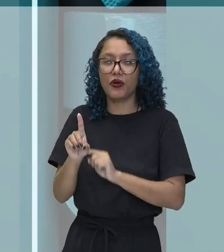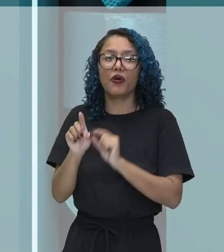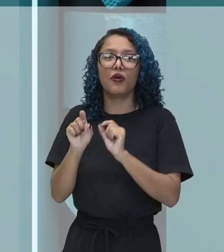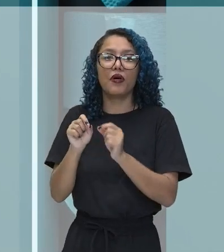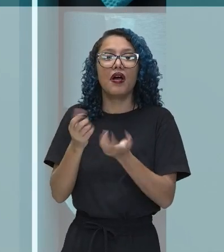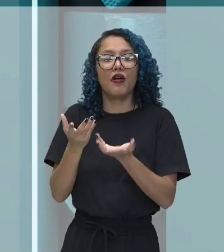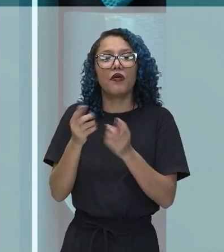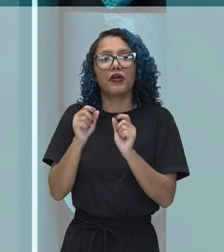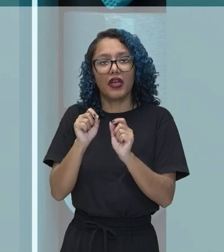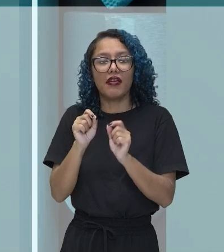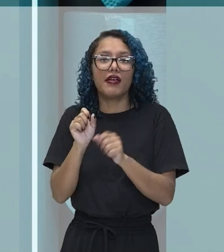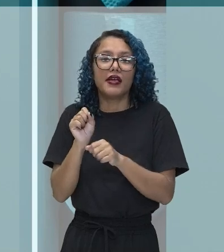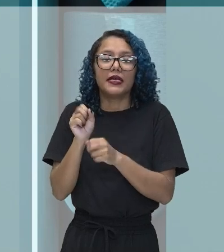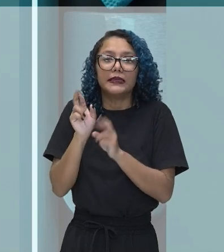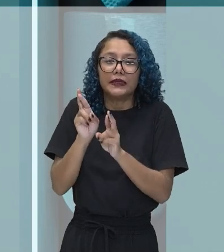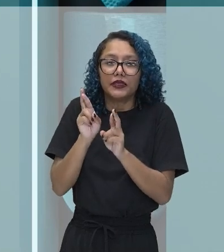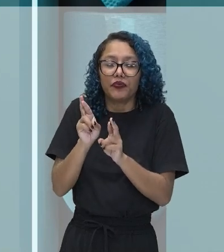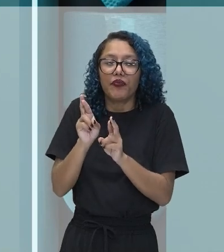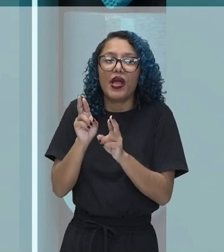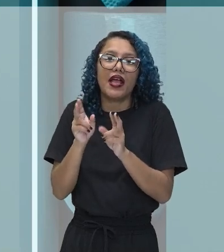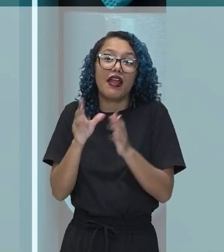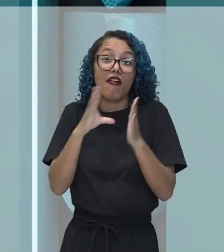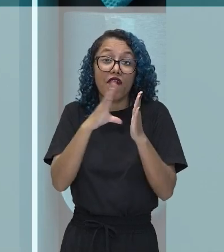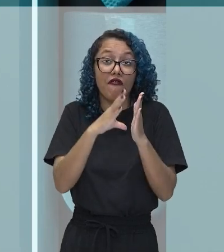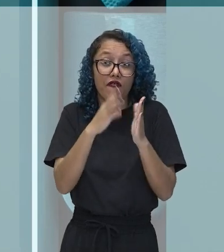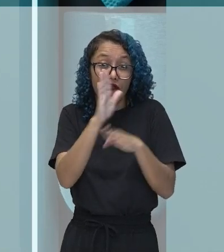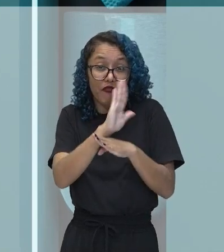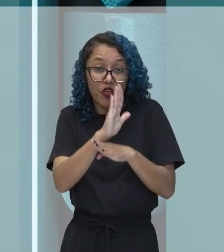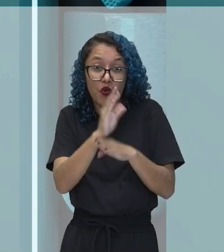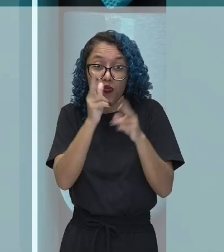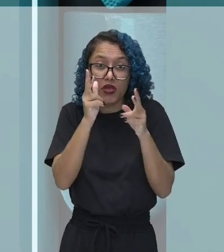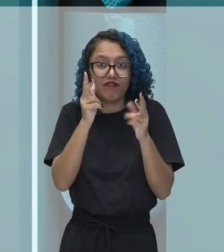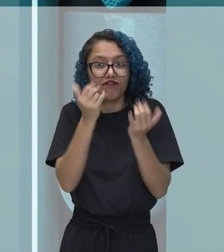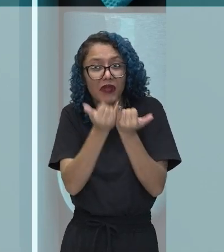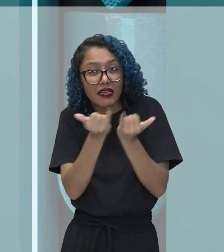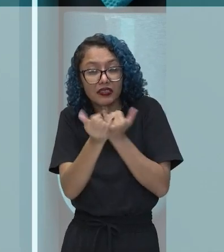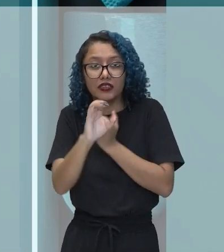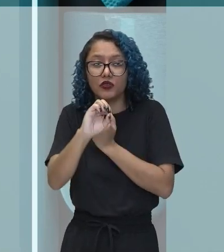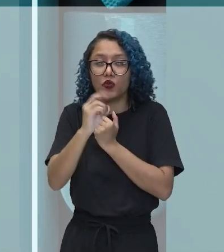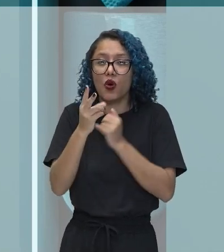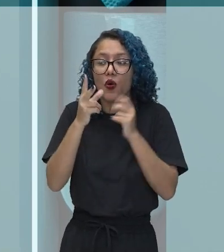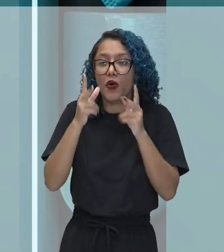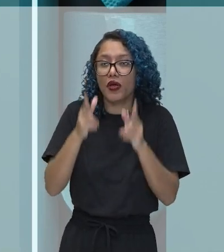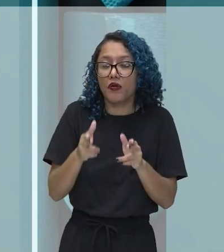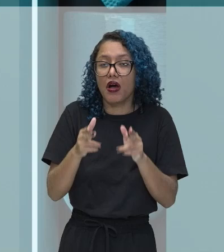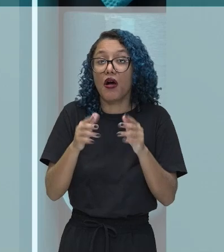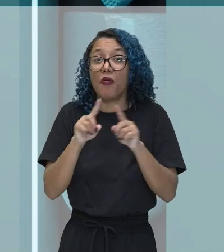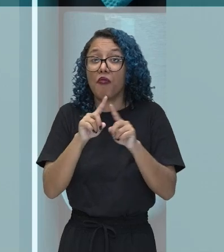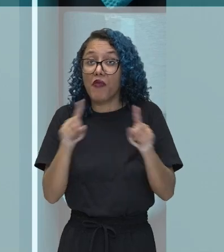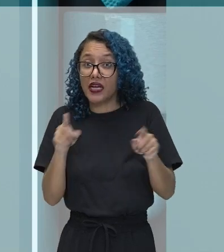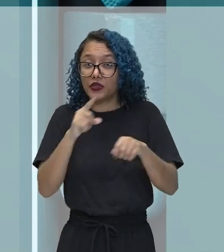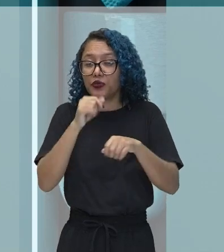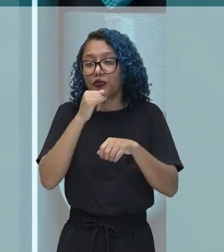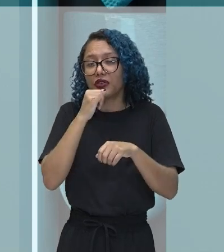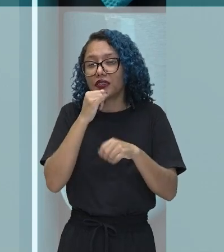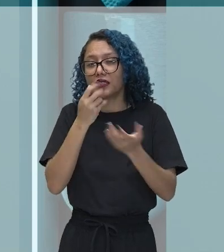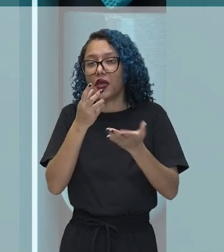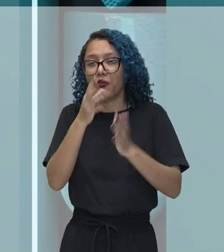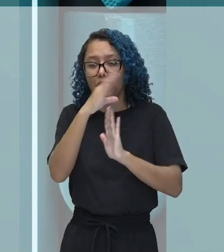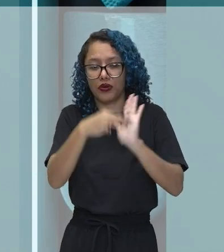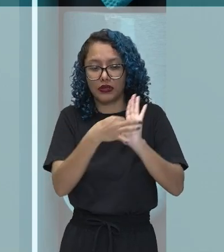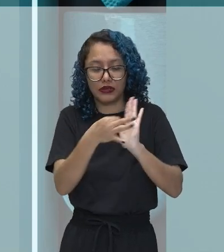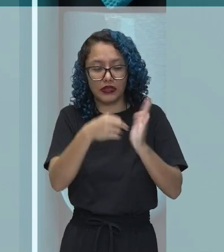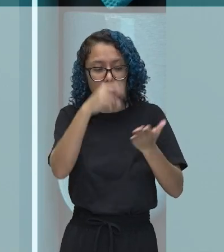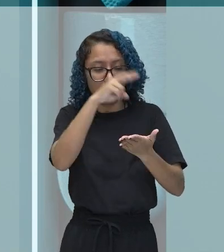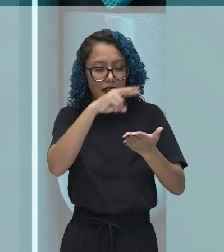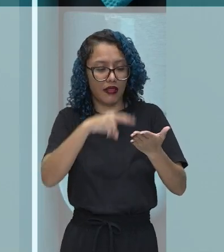aquele caminho, né? Aí você vai lá ler a resenha, aí ele diz, não, esse filme é totalmente diferente do que ele